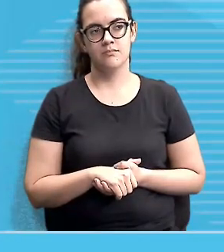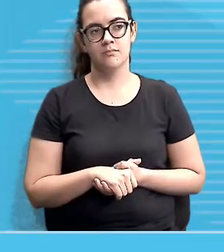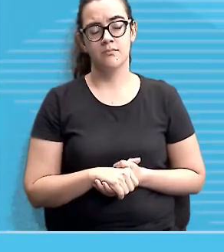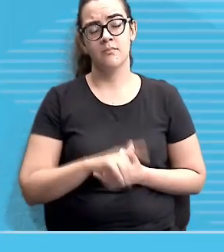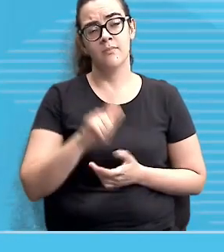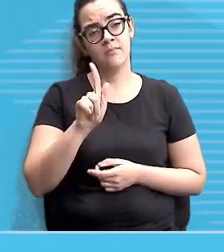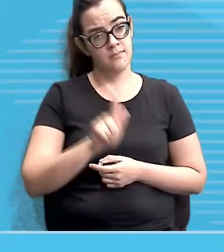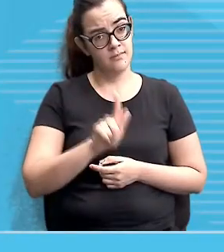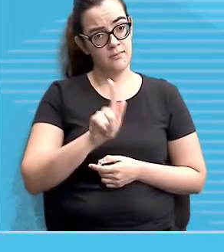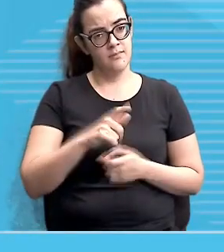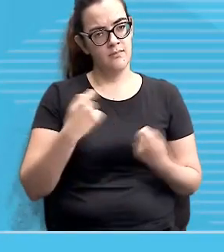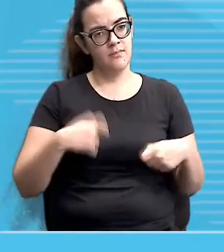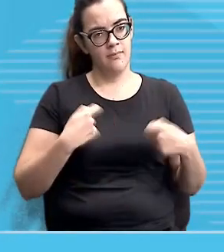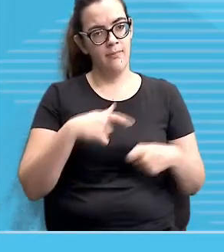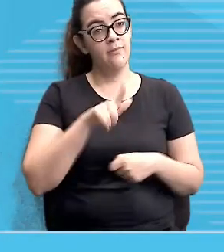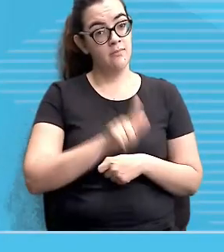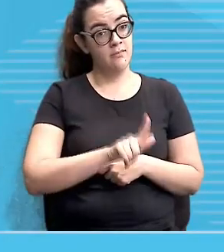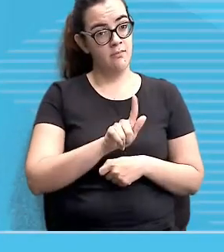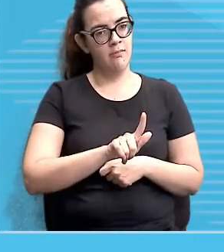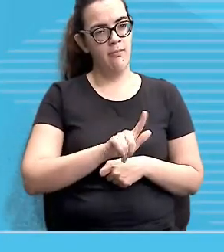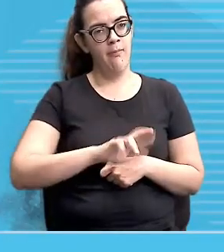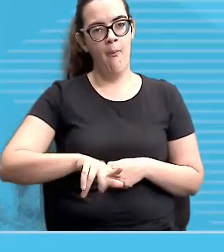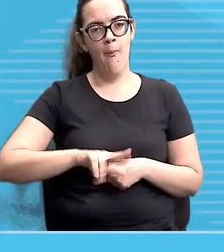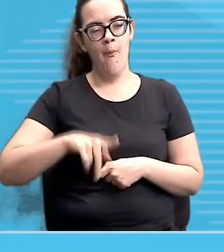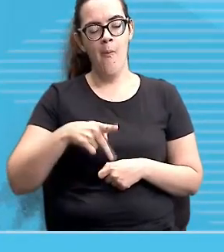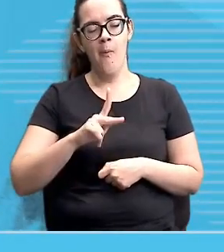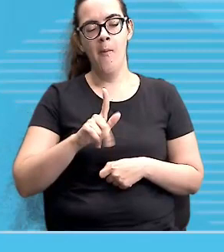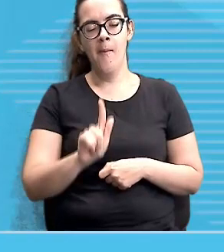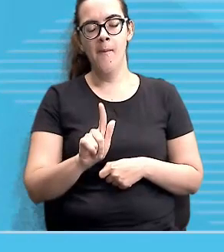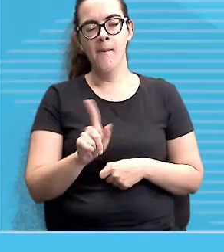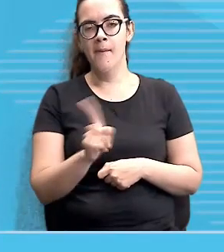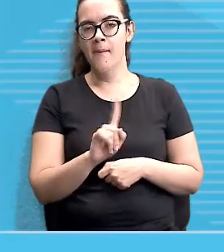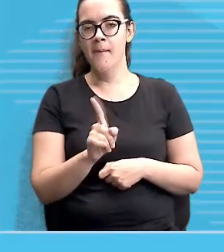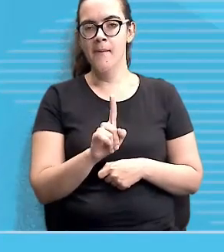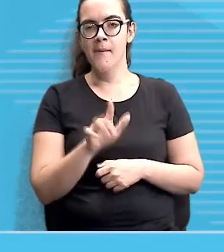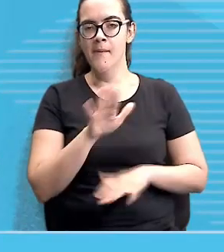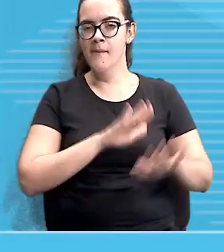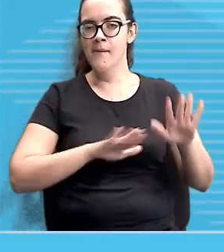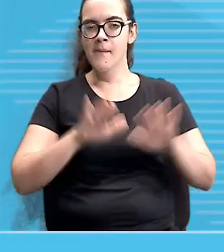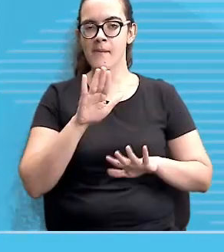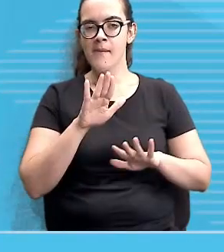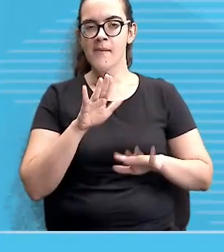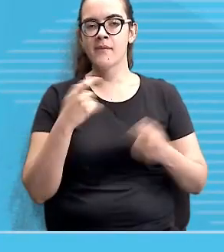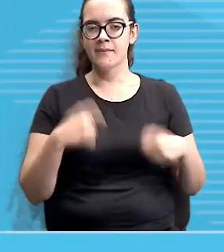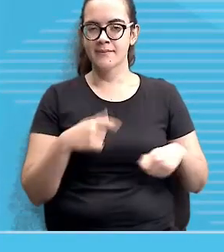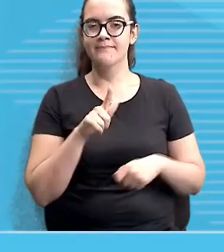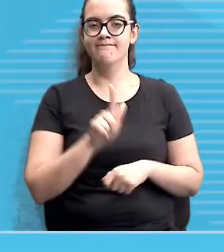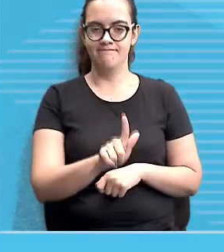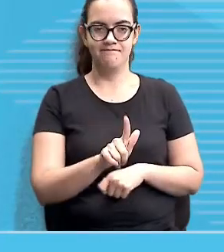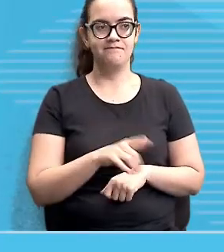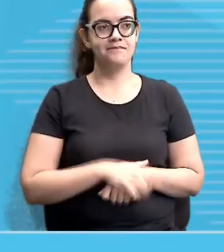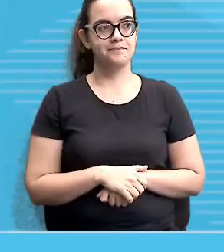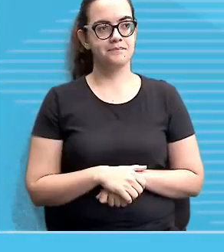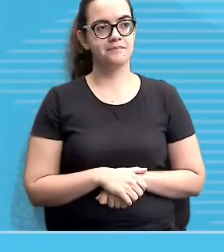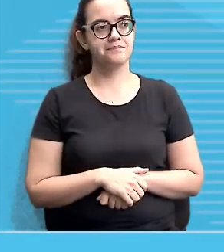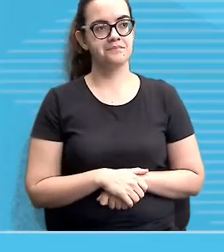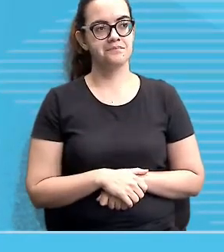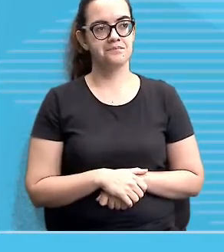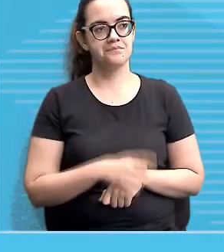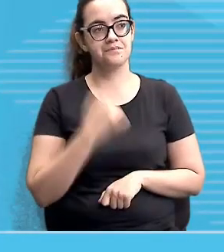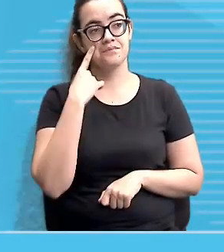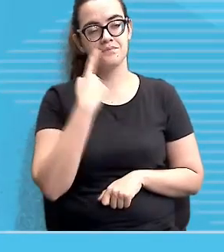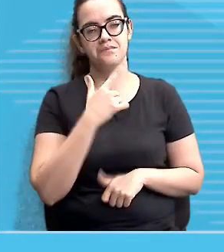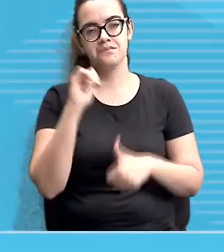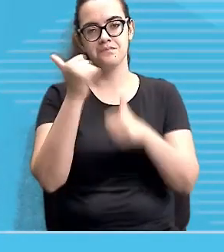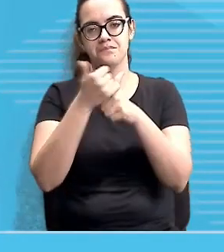grama é mil e a variação de temperatura é 50 certo